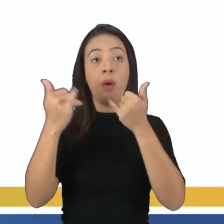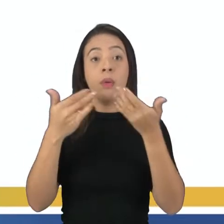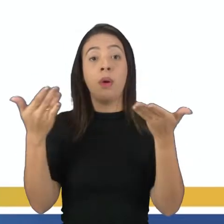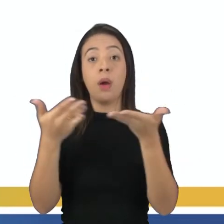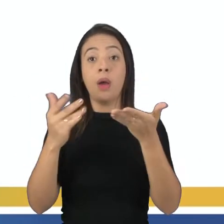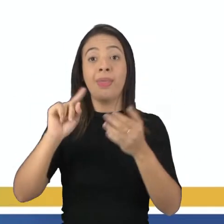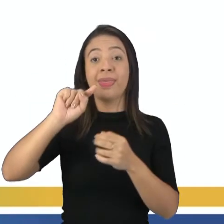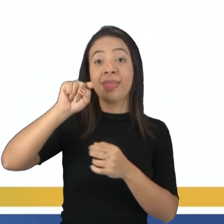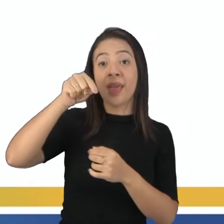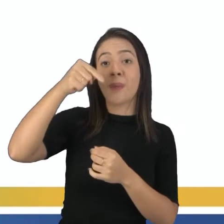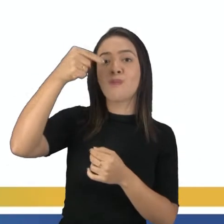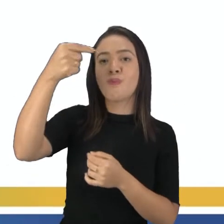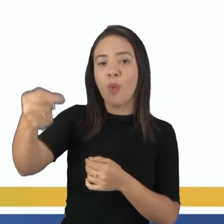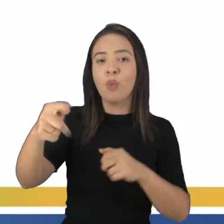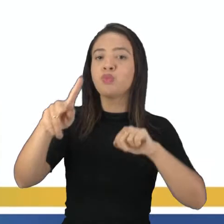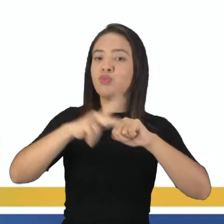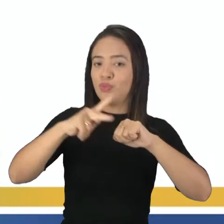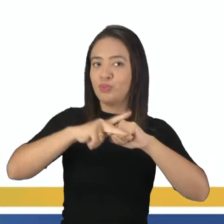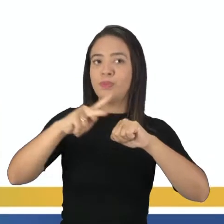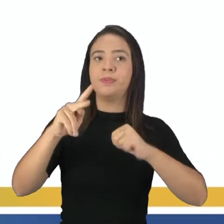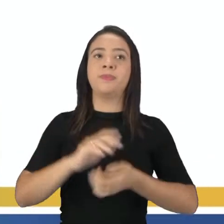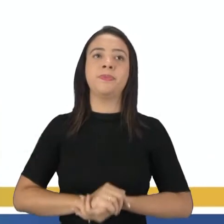apresentada logo depois do pronome.